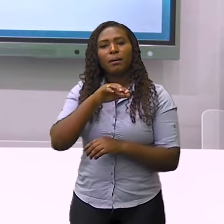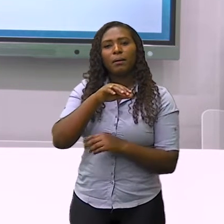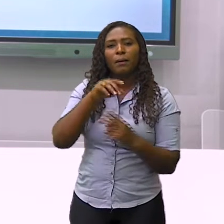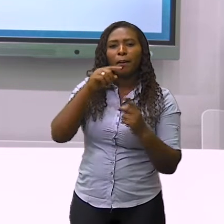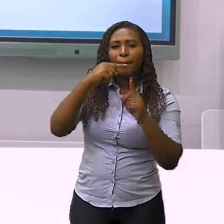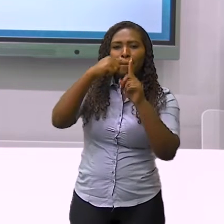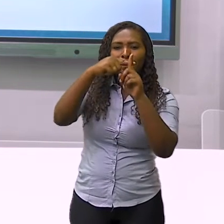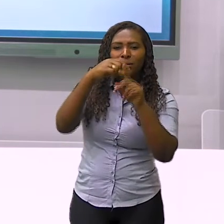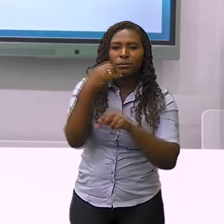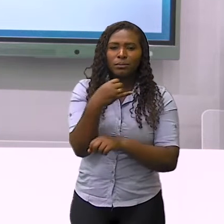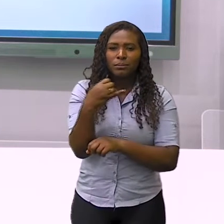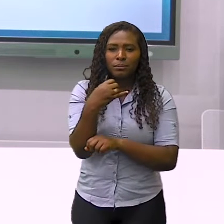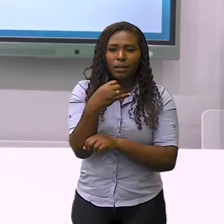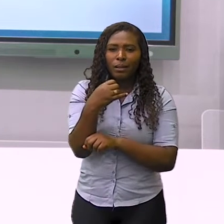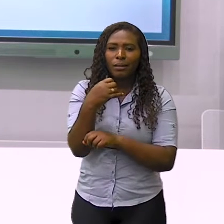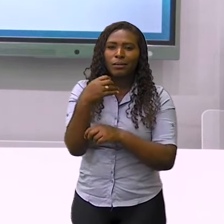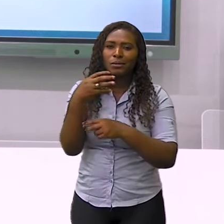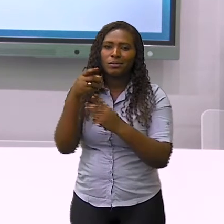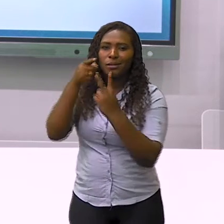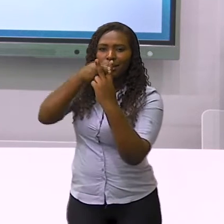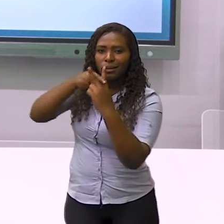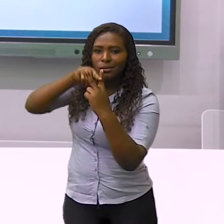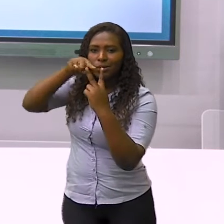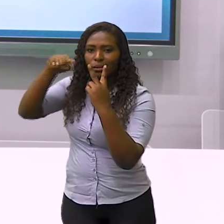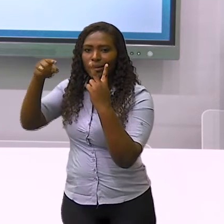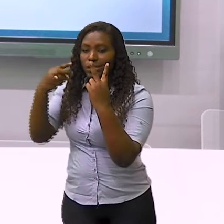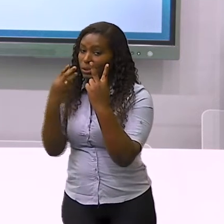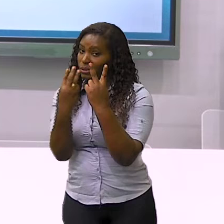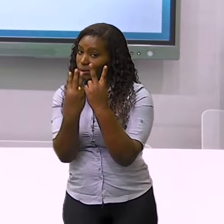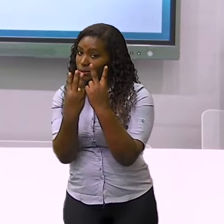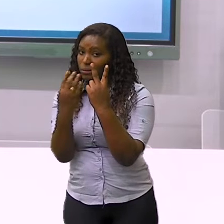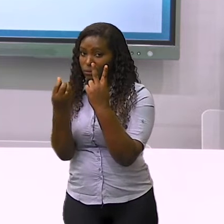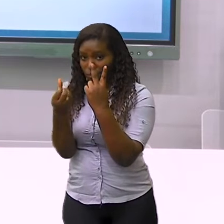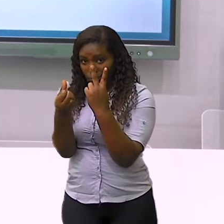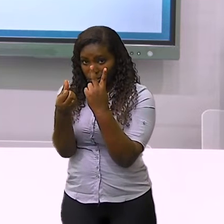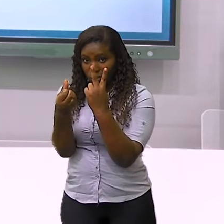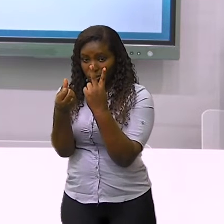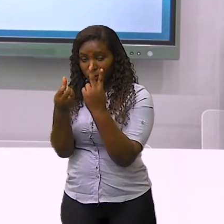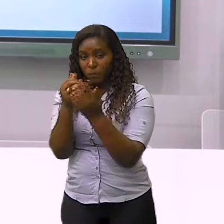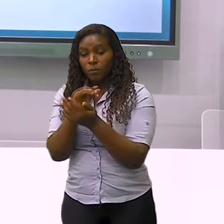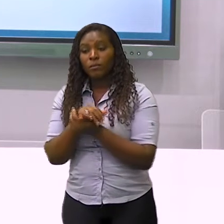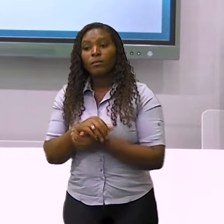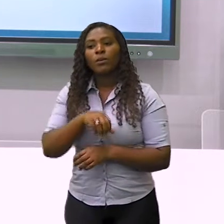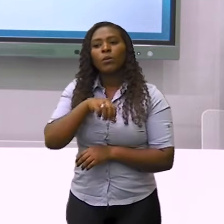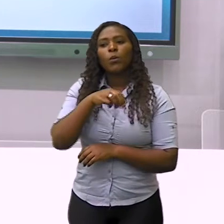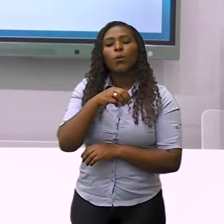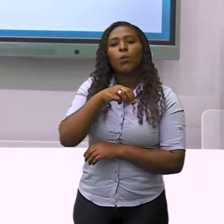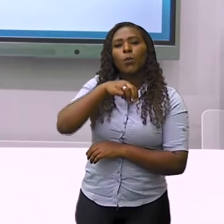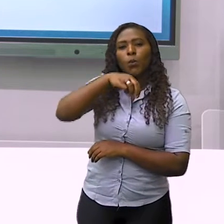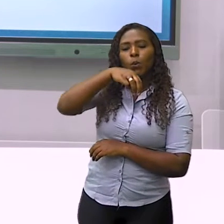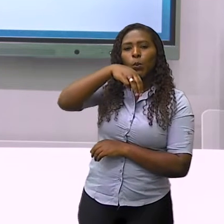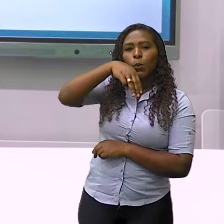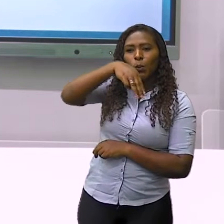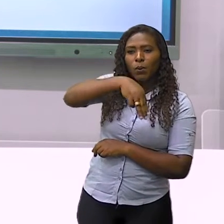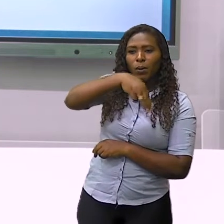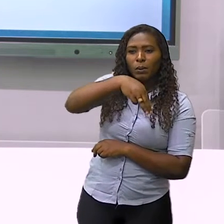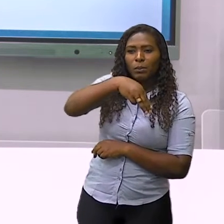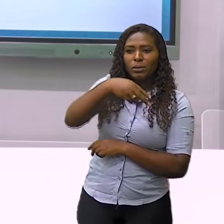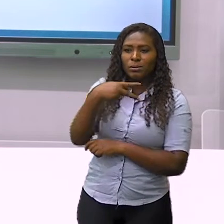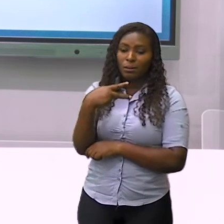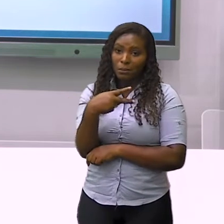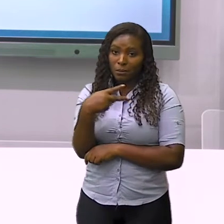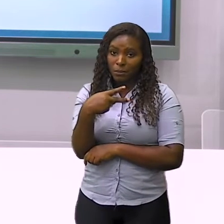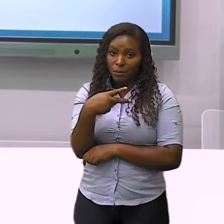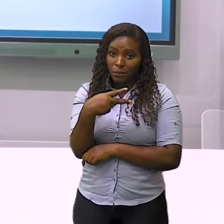C também é 3. Porém, o que ele está querendo? Ele quer para que